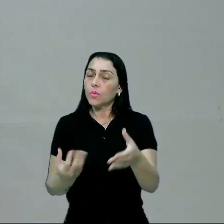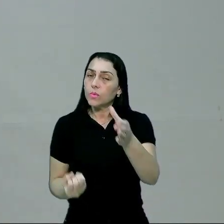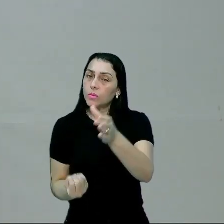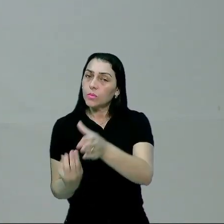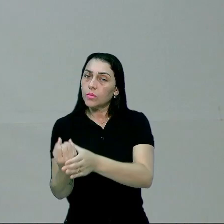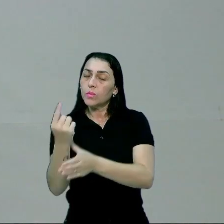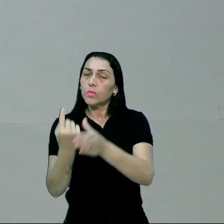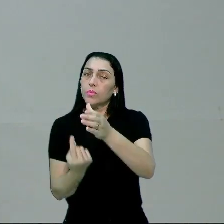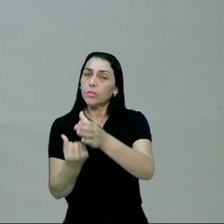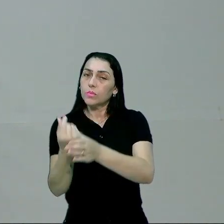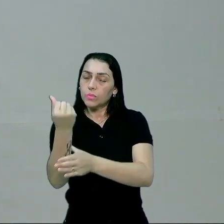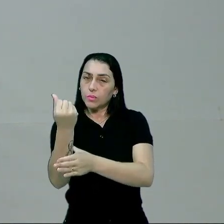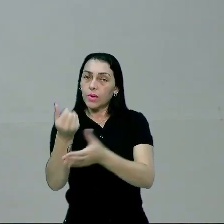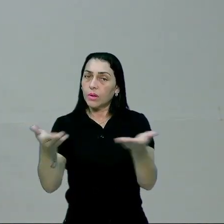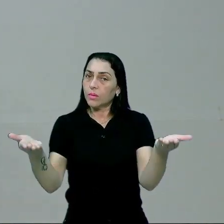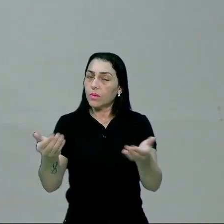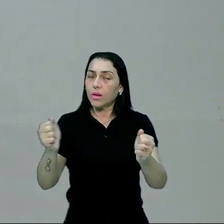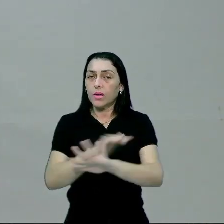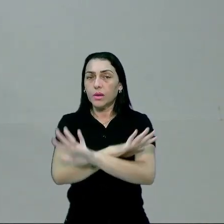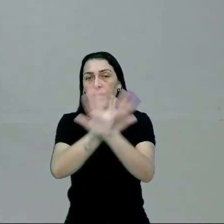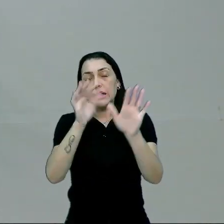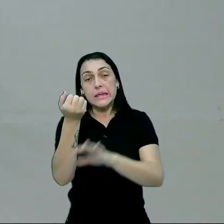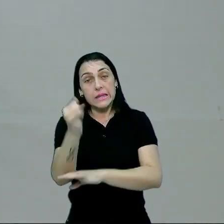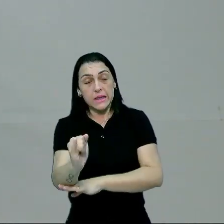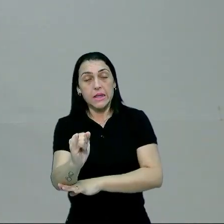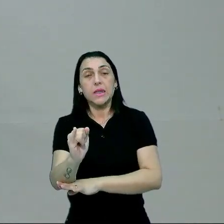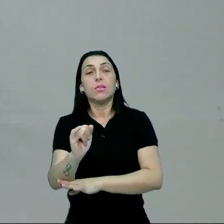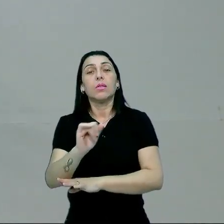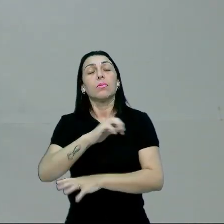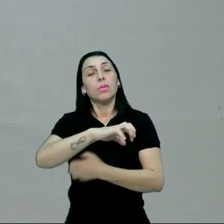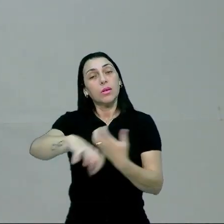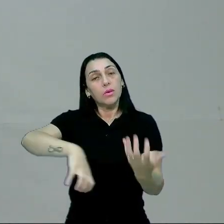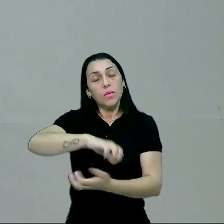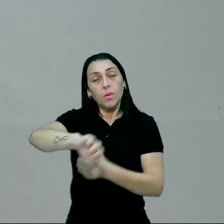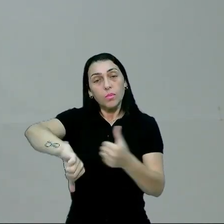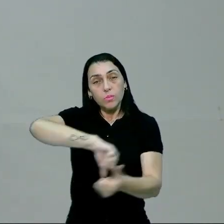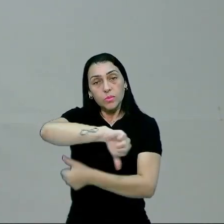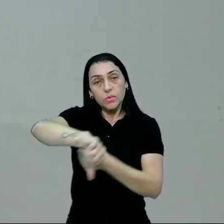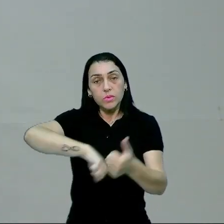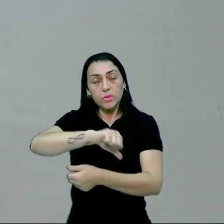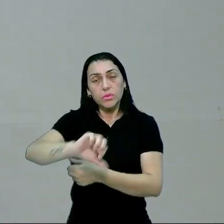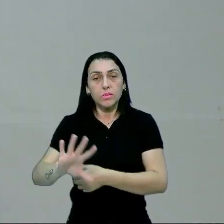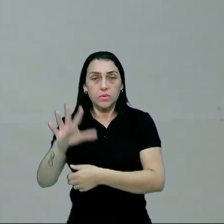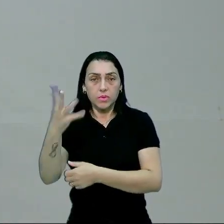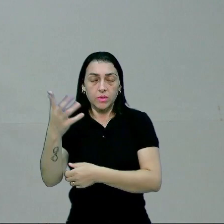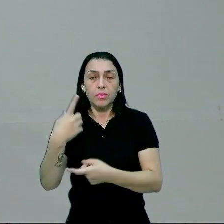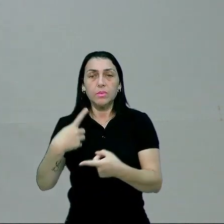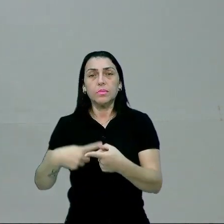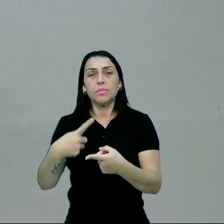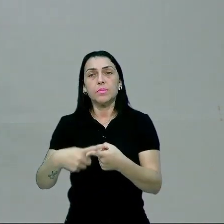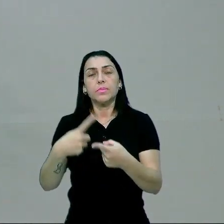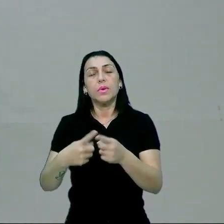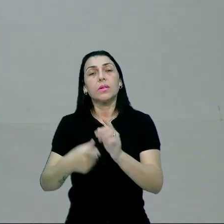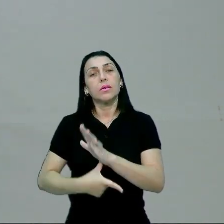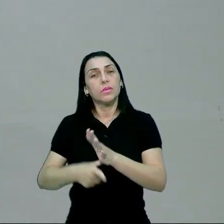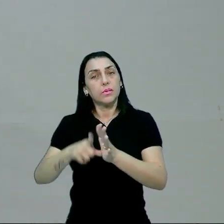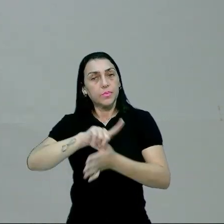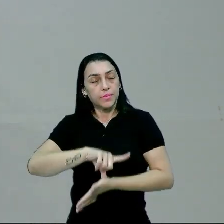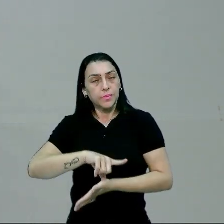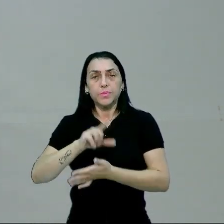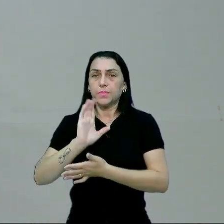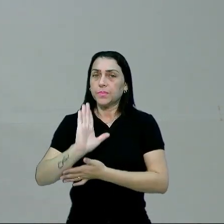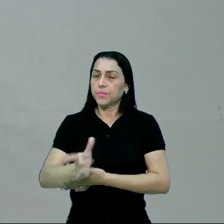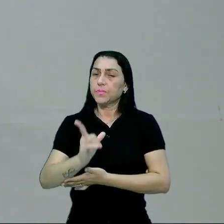produção capitalista. Agora, claro, se uma revolução, se uma mudança aconteceu, é porque anteriormente